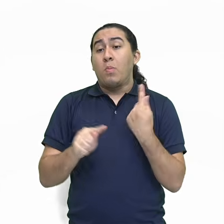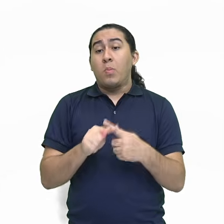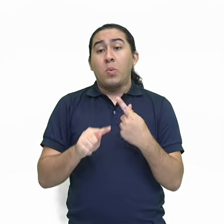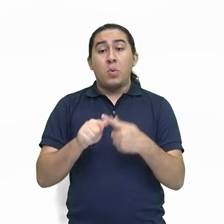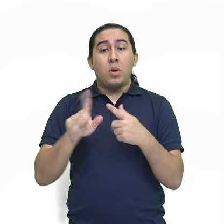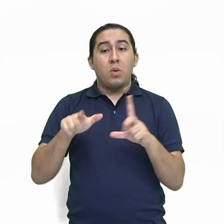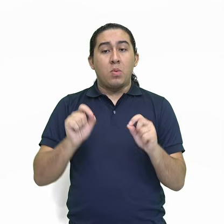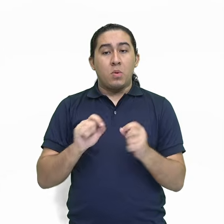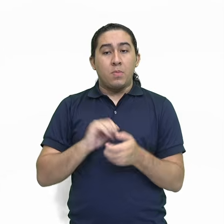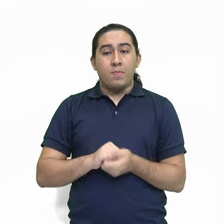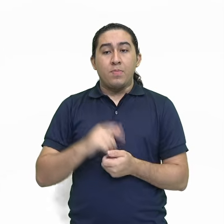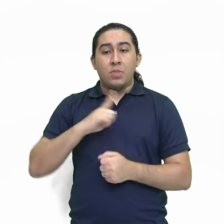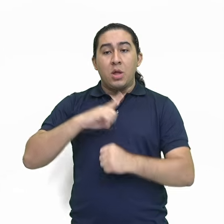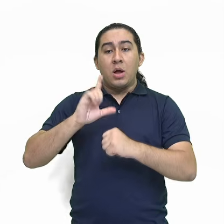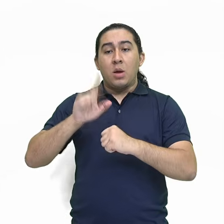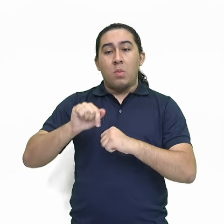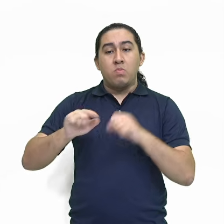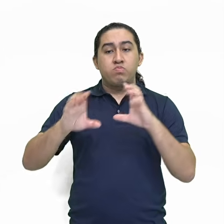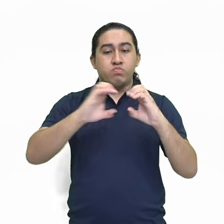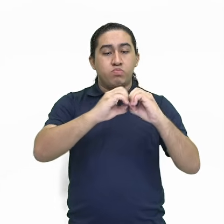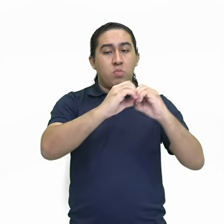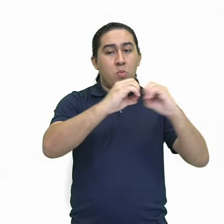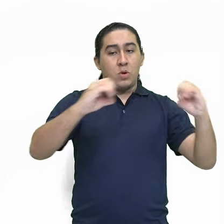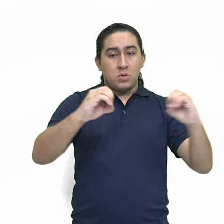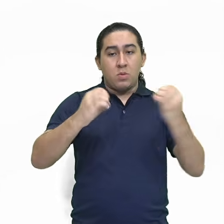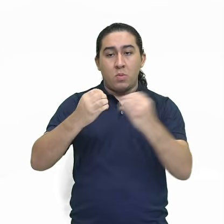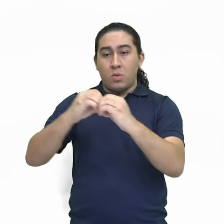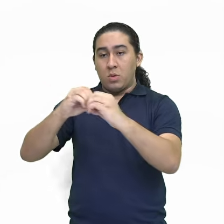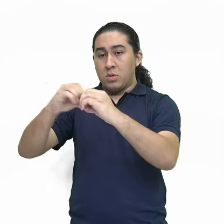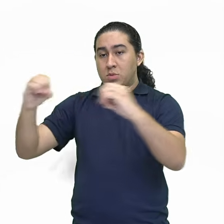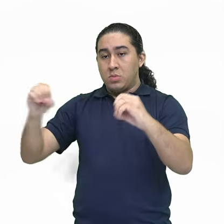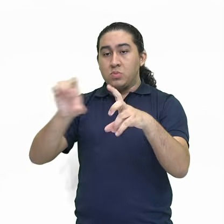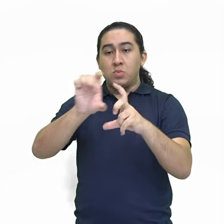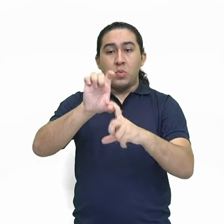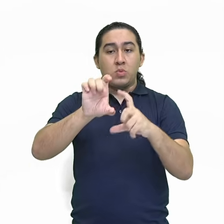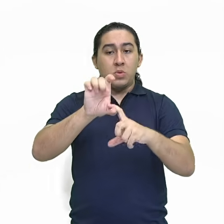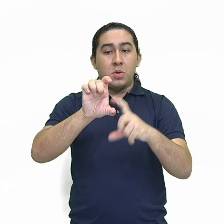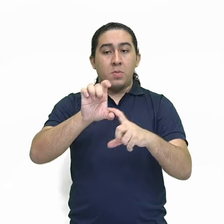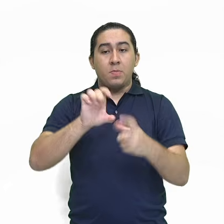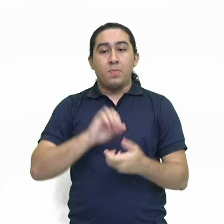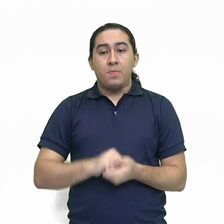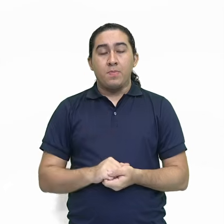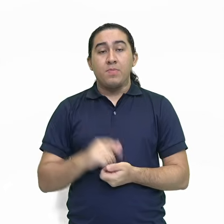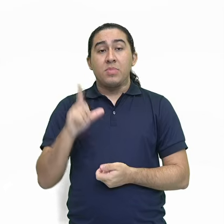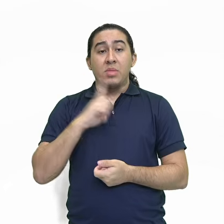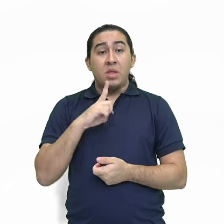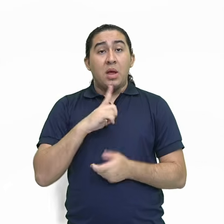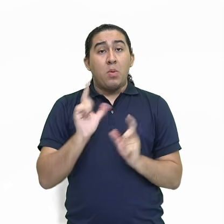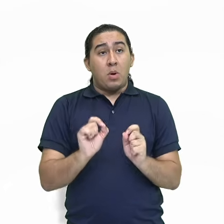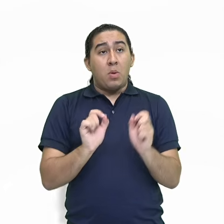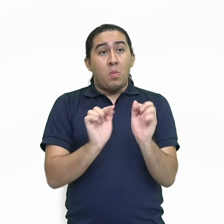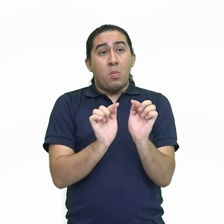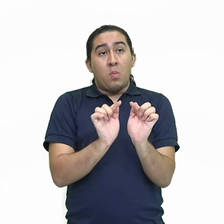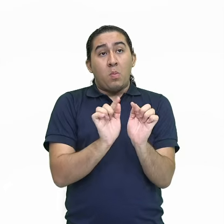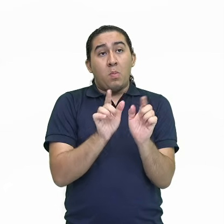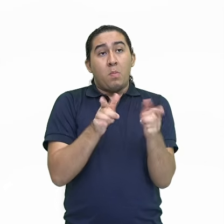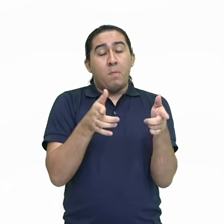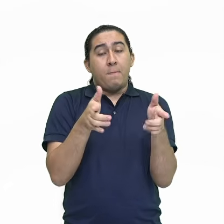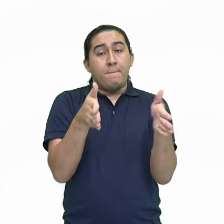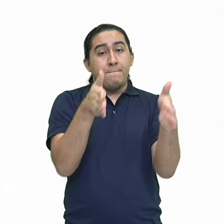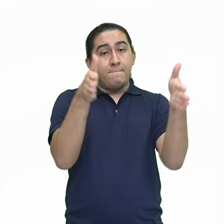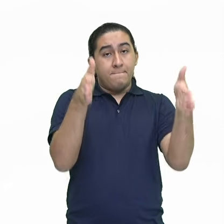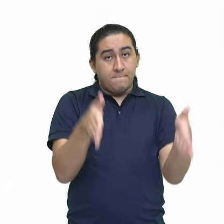é subordinada adjetiva. Veja só, eu tenho aí um período simples e um